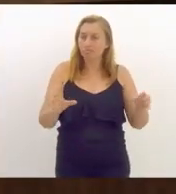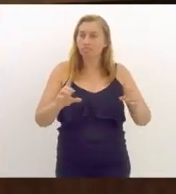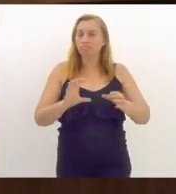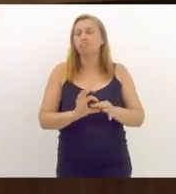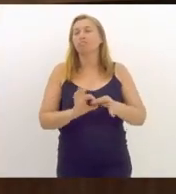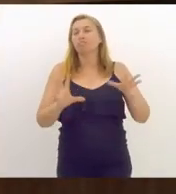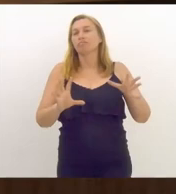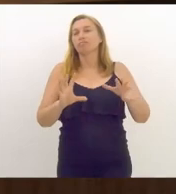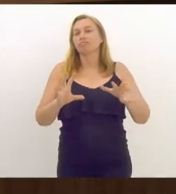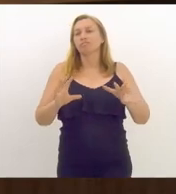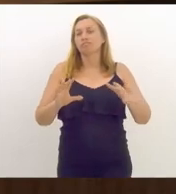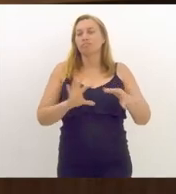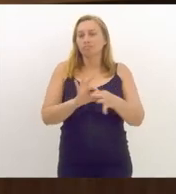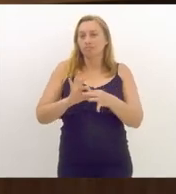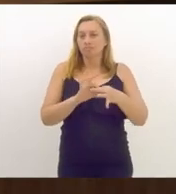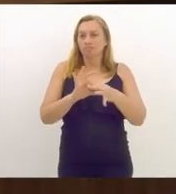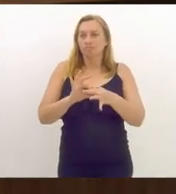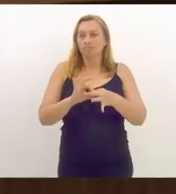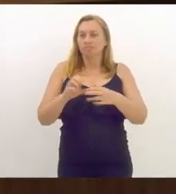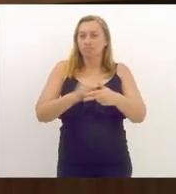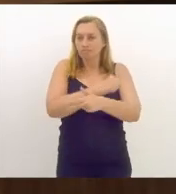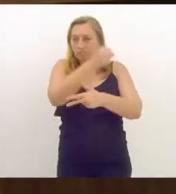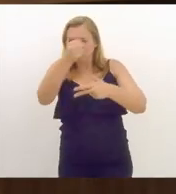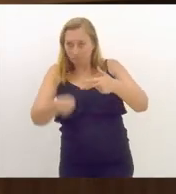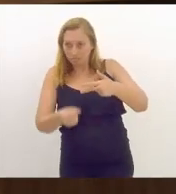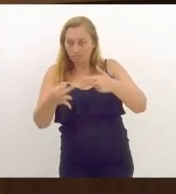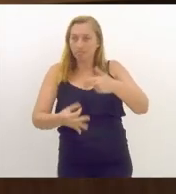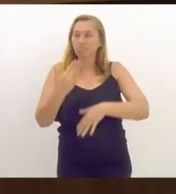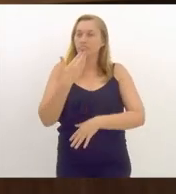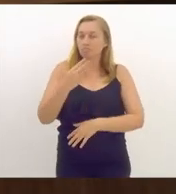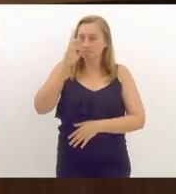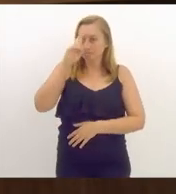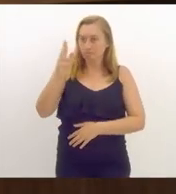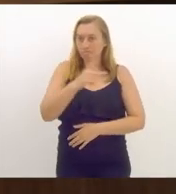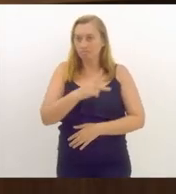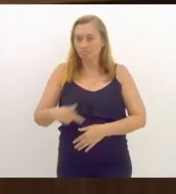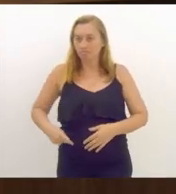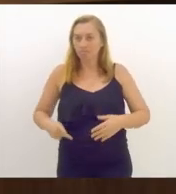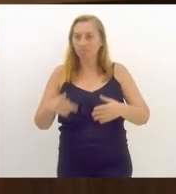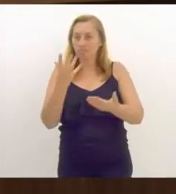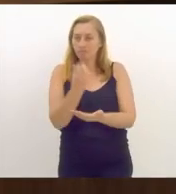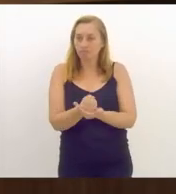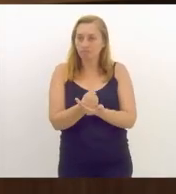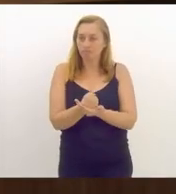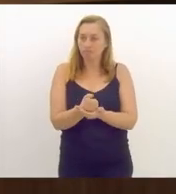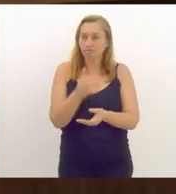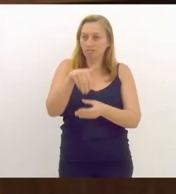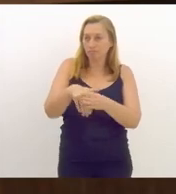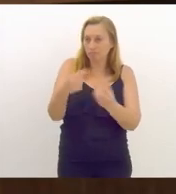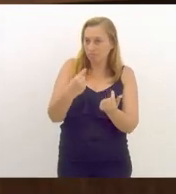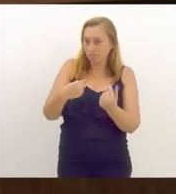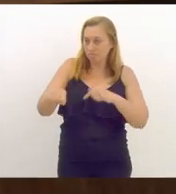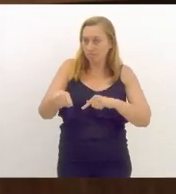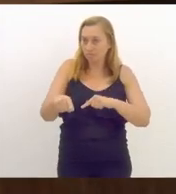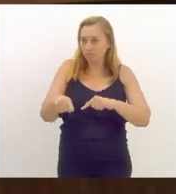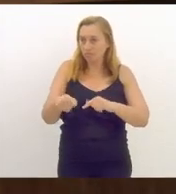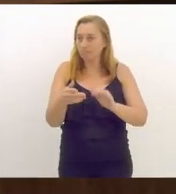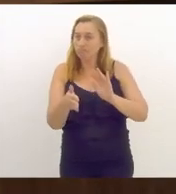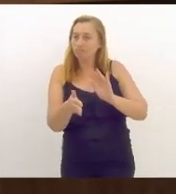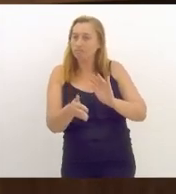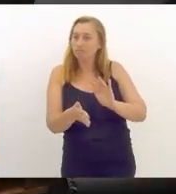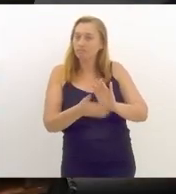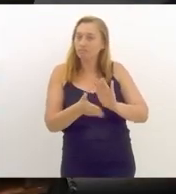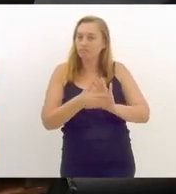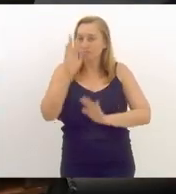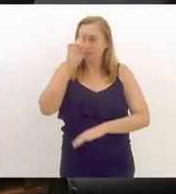independência da harmonia entre os poderes então pedir que vossa excelência registre o meu voto contrário apresente proposição